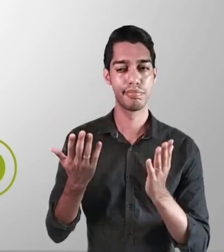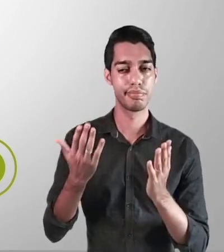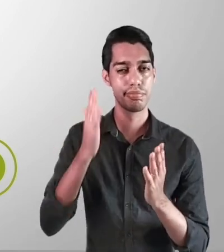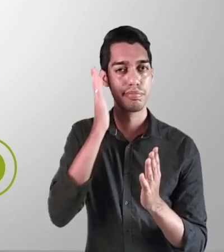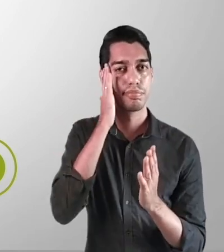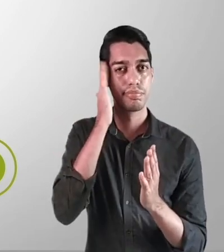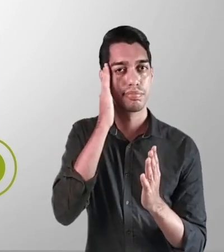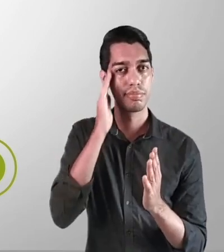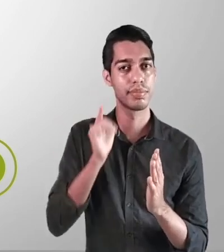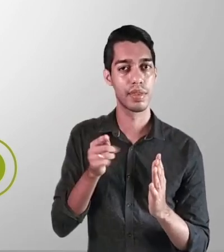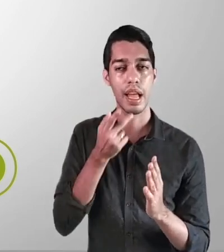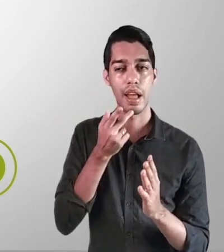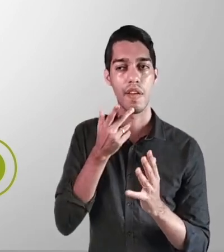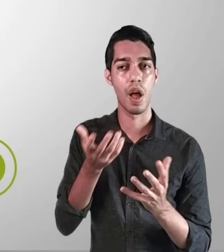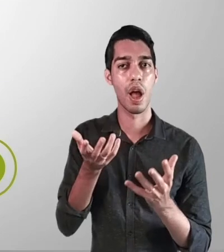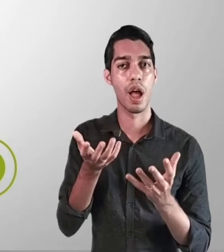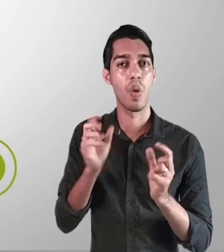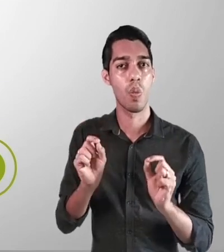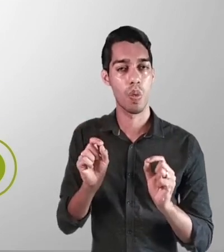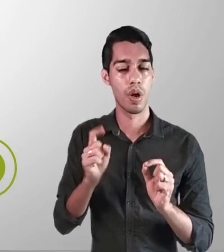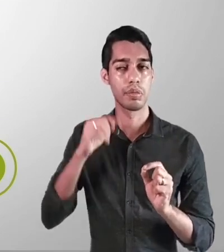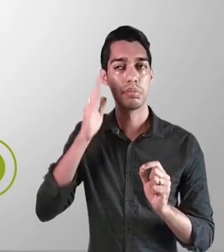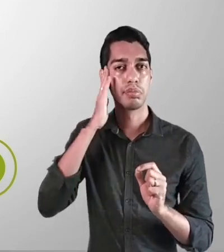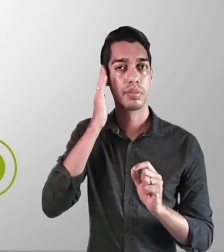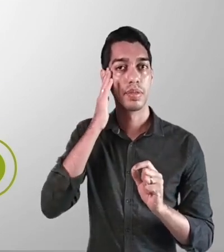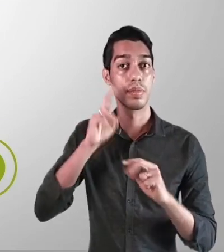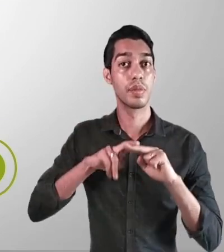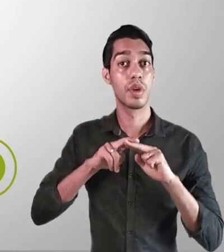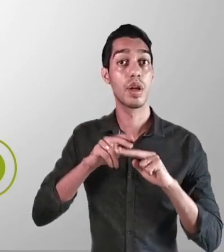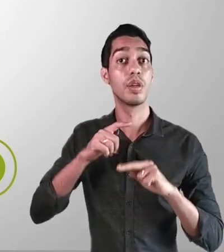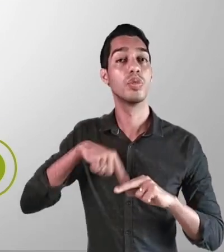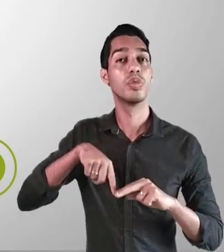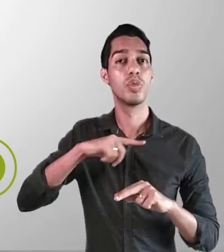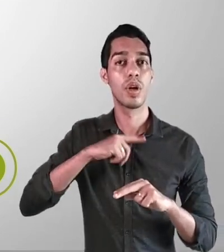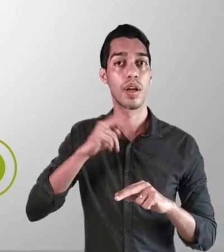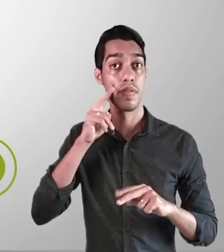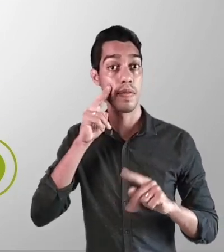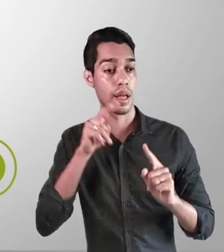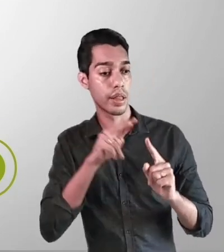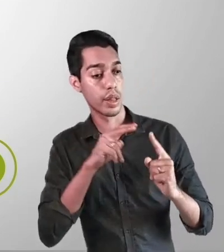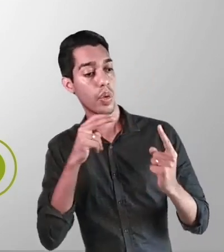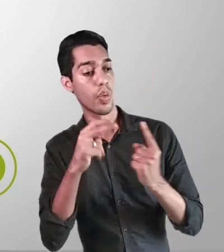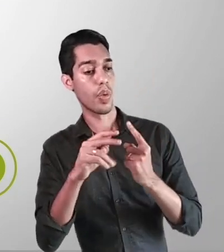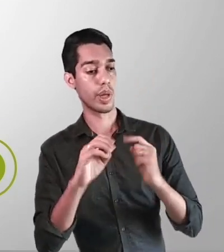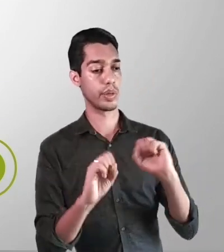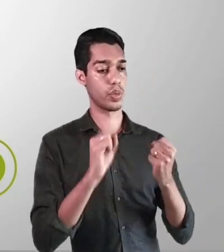uma abrangência muito maior quando a gente olha para a indústria financeira como um todo.